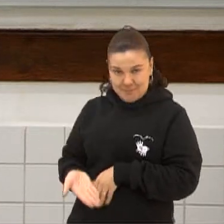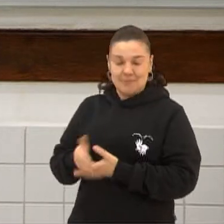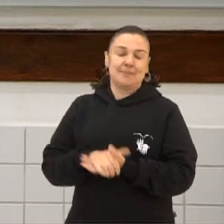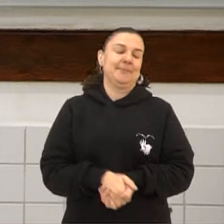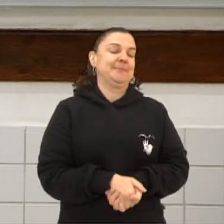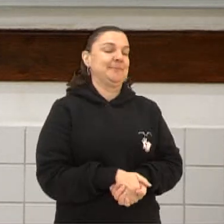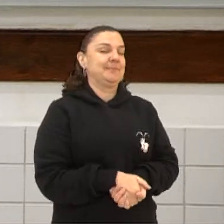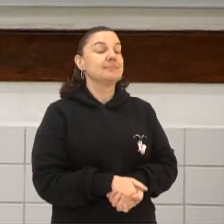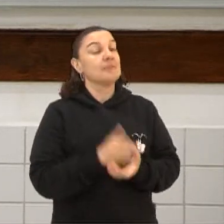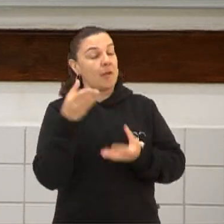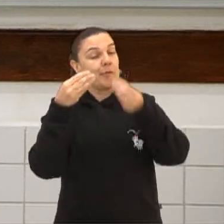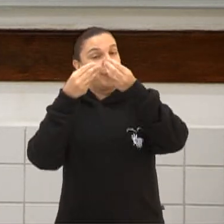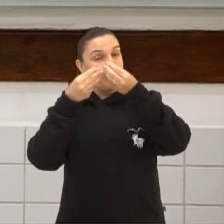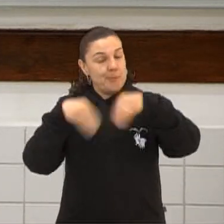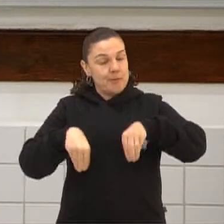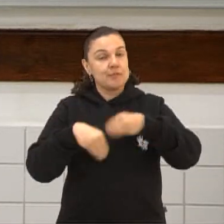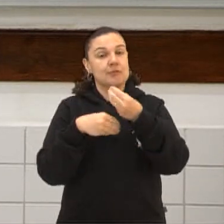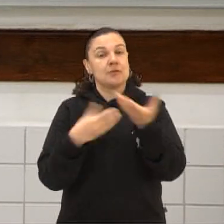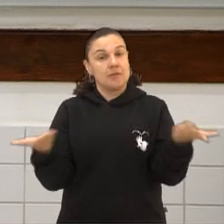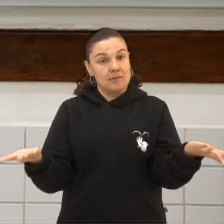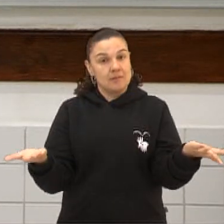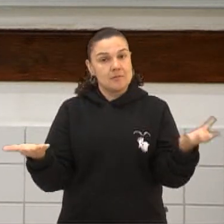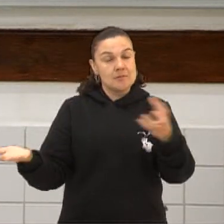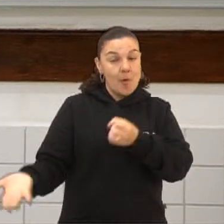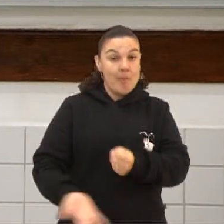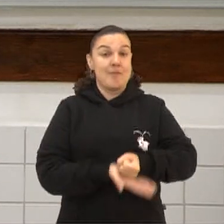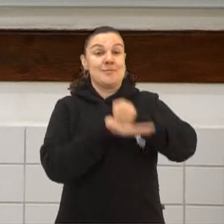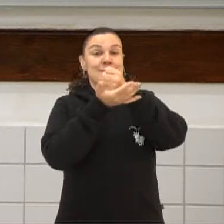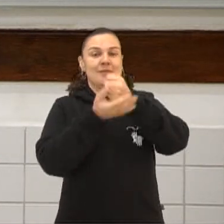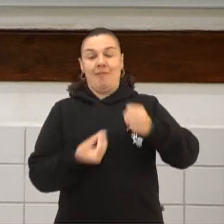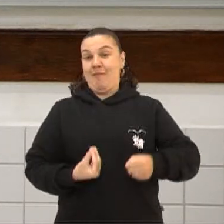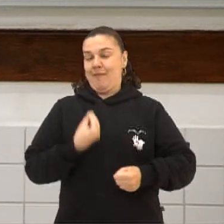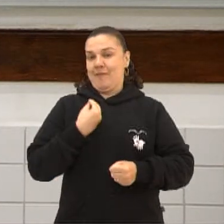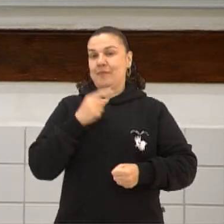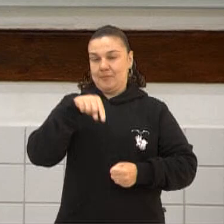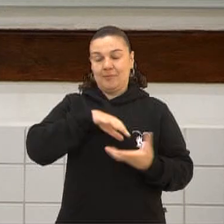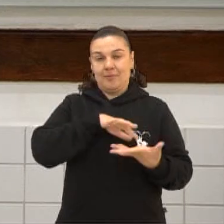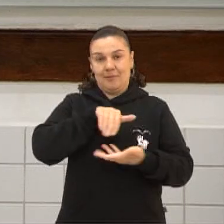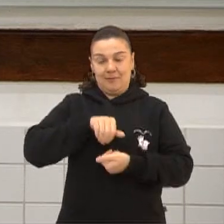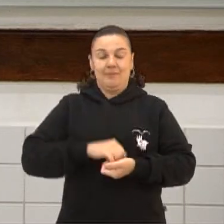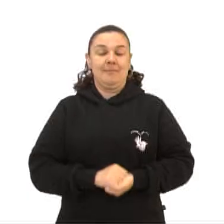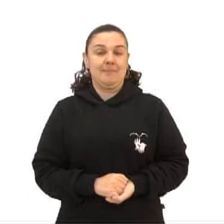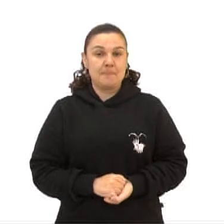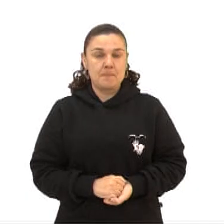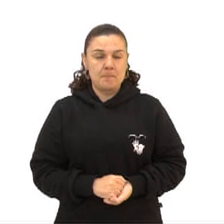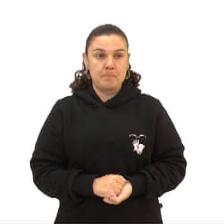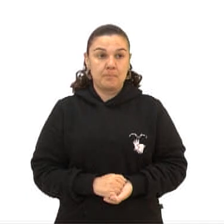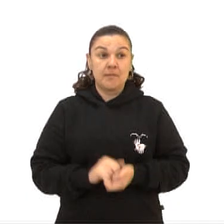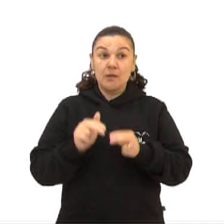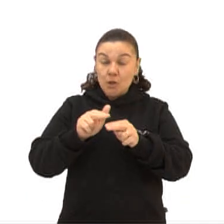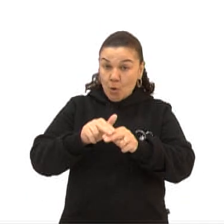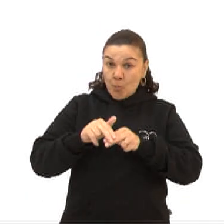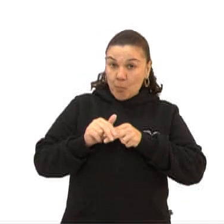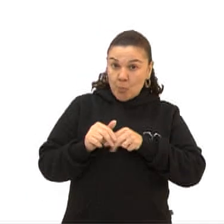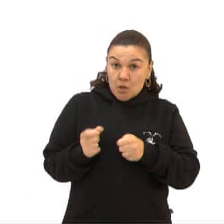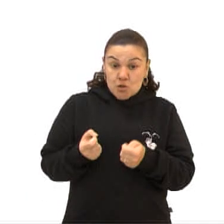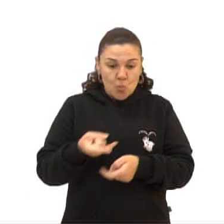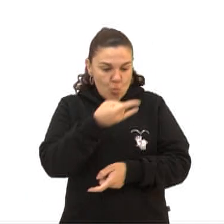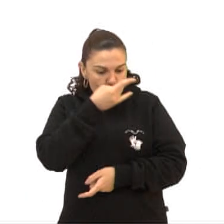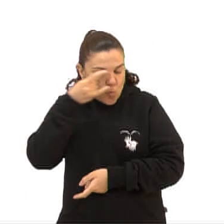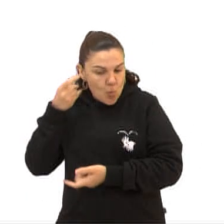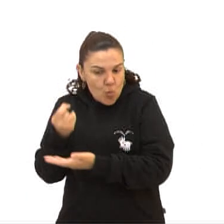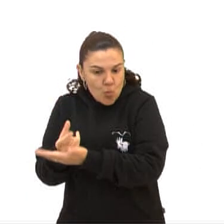são muitas vezes prejudiciais para a sustentabilidade da vida no nosso planeta. Por isso o consumismo é um